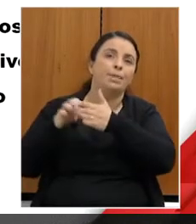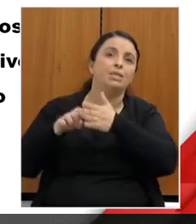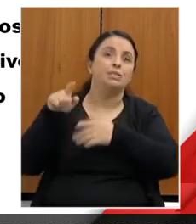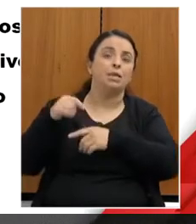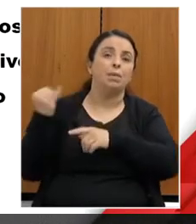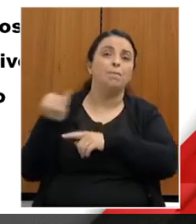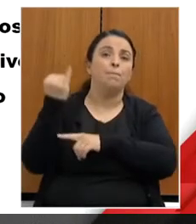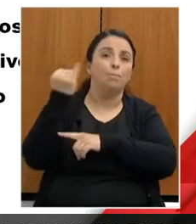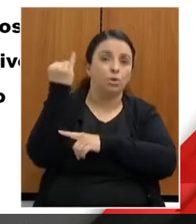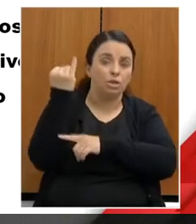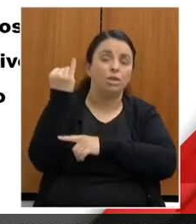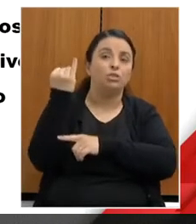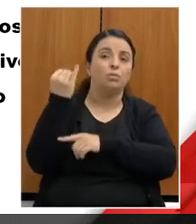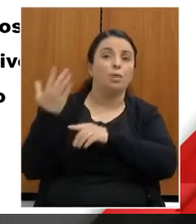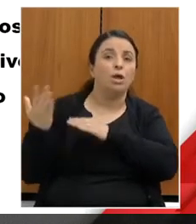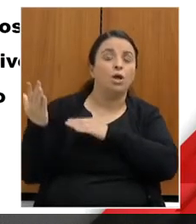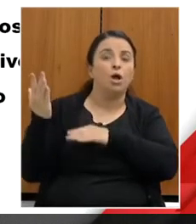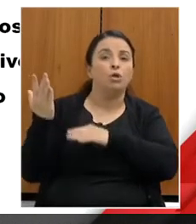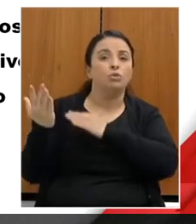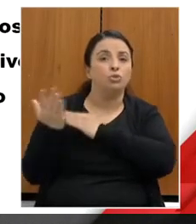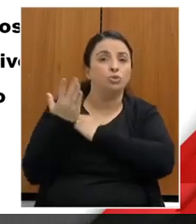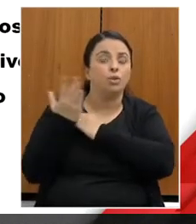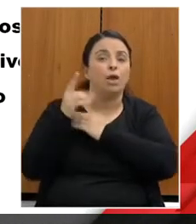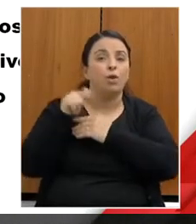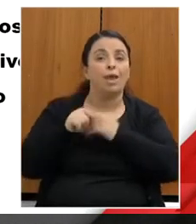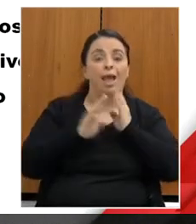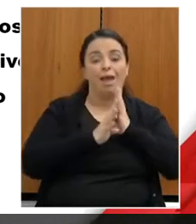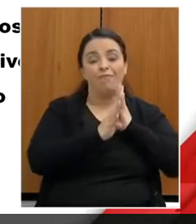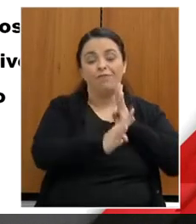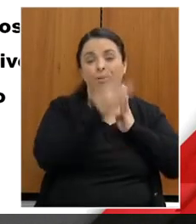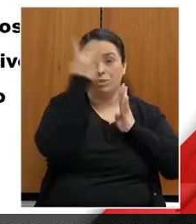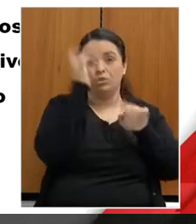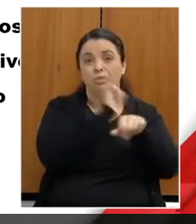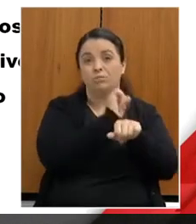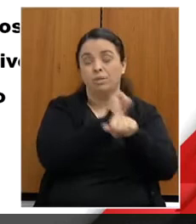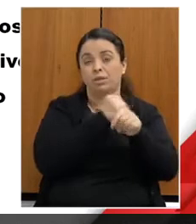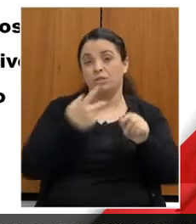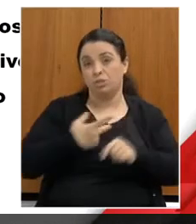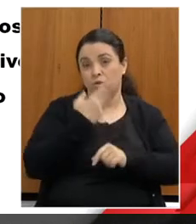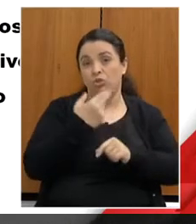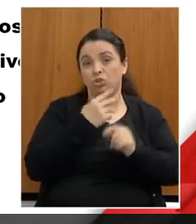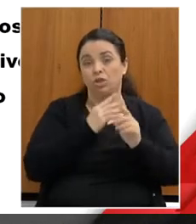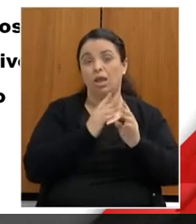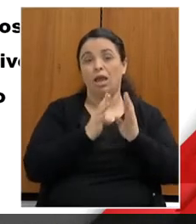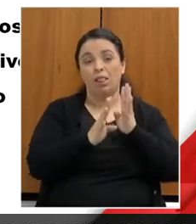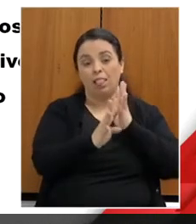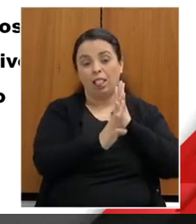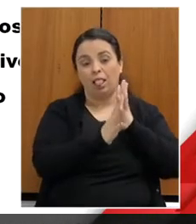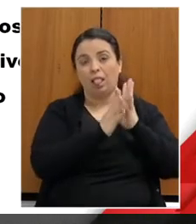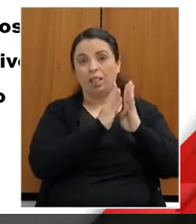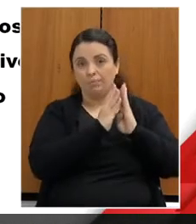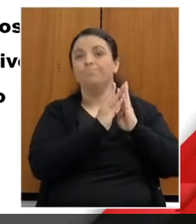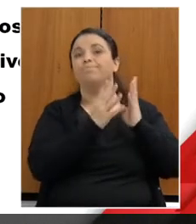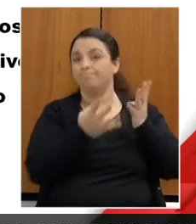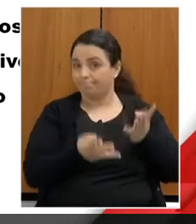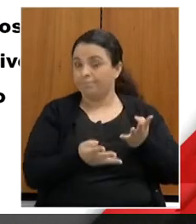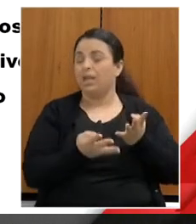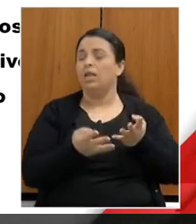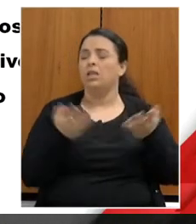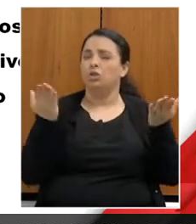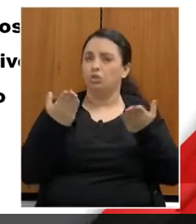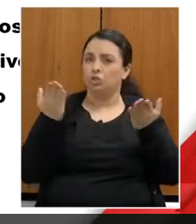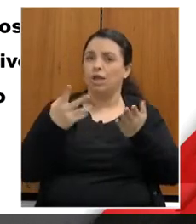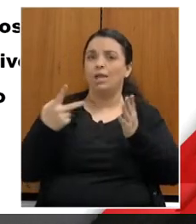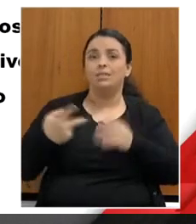cirurgias em especial, especial que vem aumentando com a pandemia. Já voltamos a liberar as cirurgias